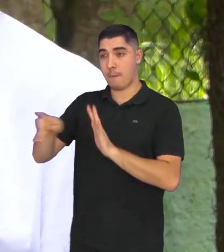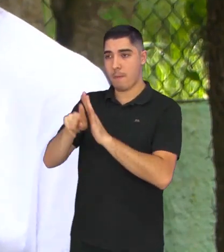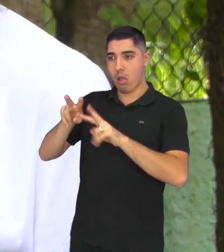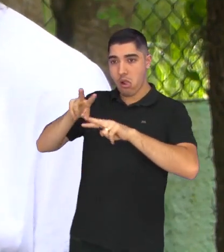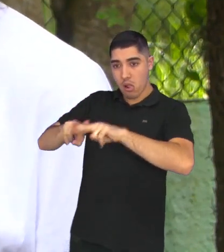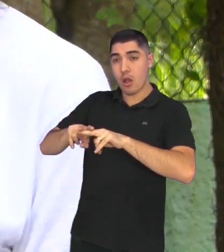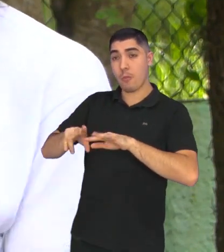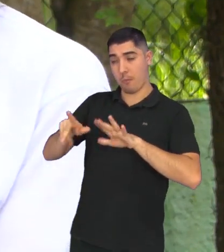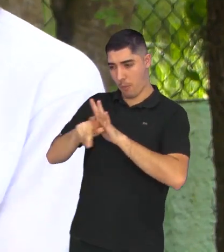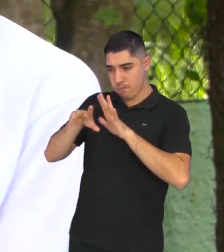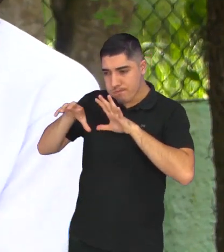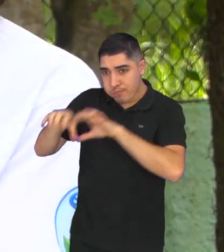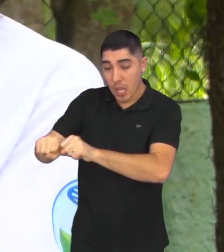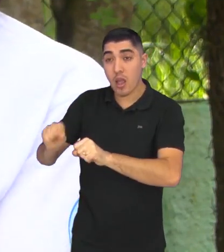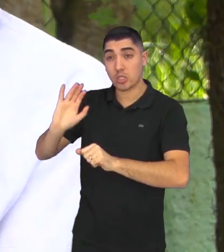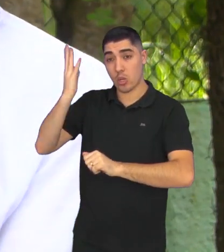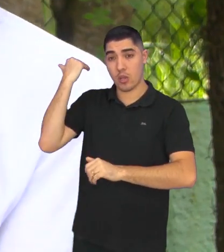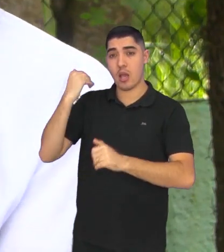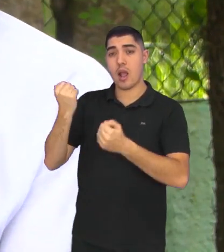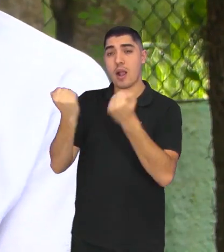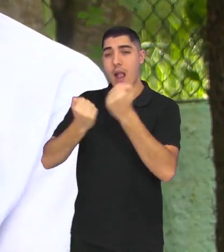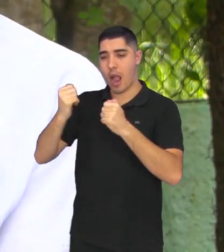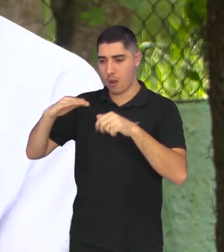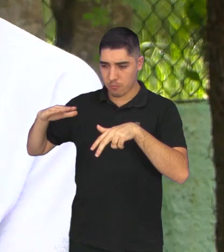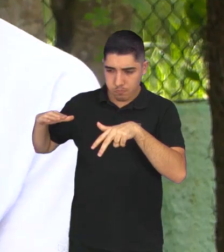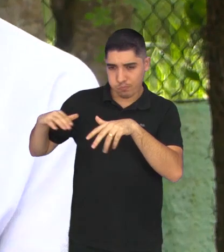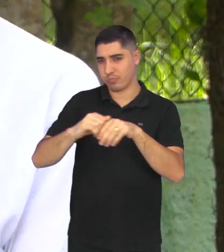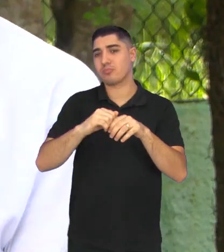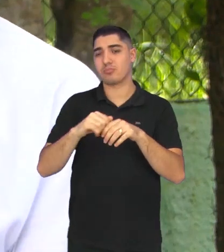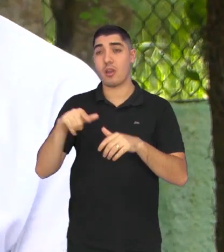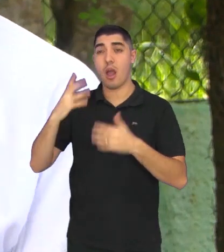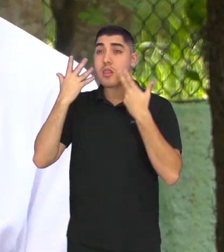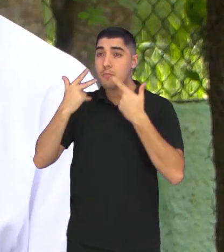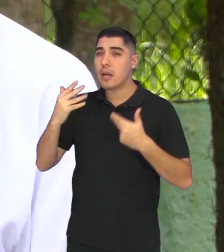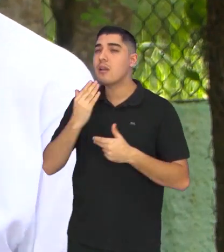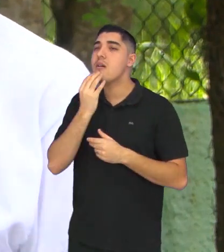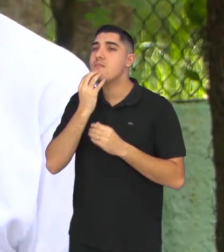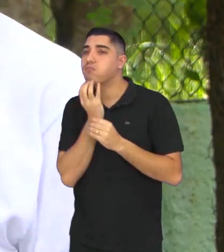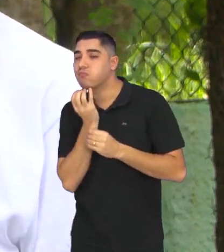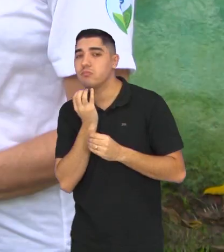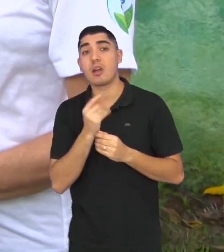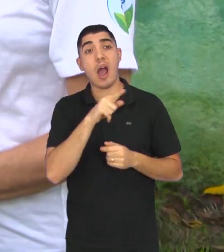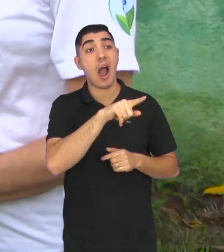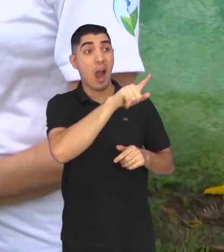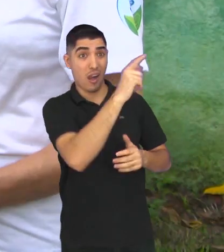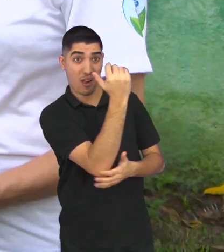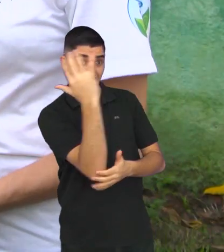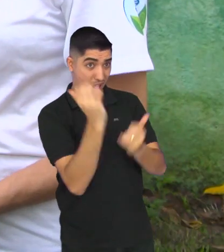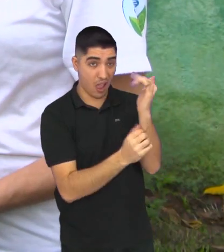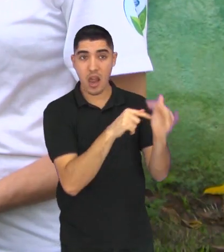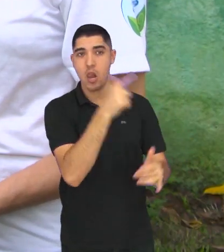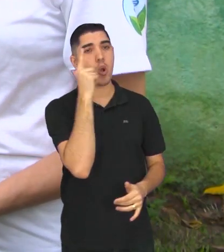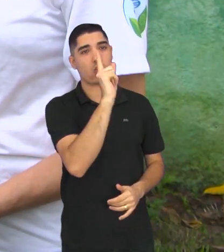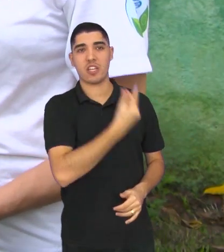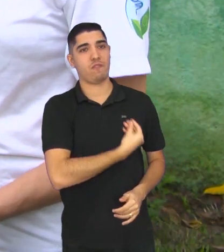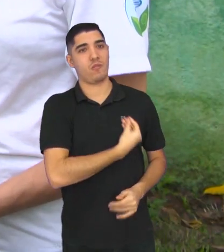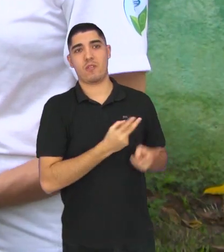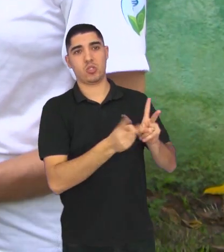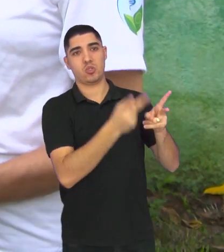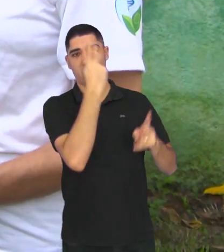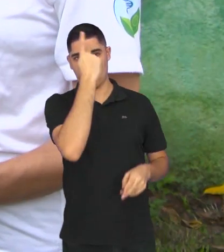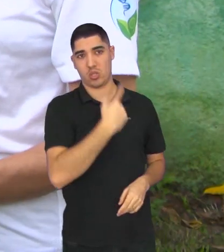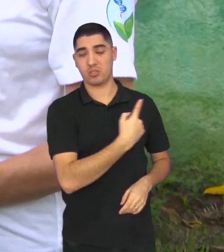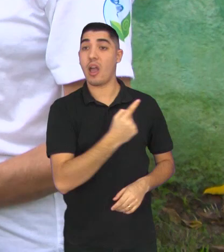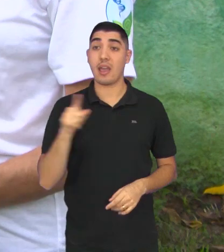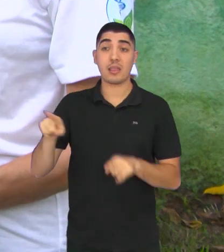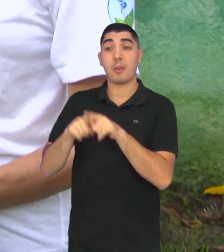que ele foi atropelado, então ele tem a mandíbula defeituosa, né? E provavelmente na natureza ele não vai conseguir se Sim, virar, não vai conseguir se virar. Não tem